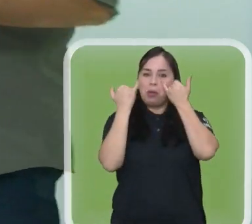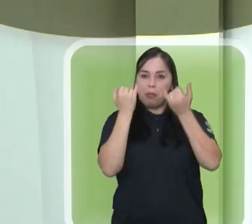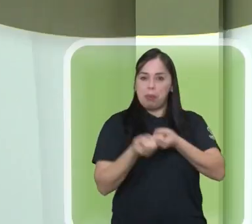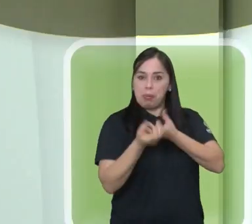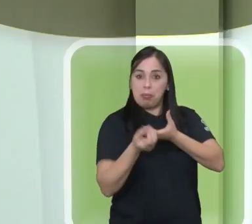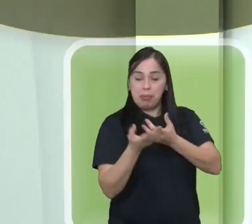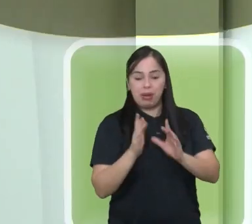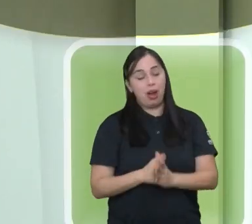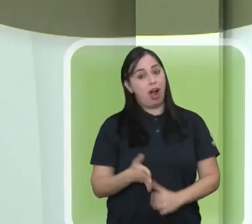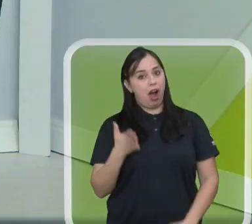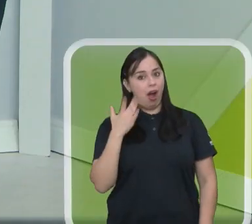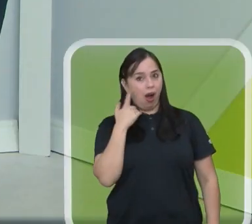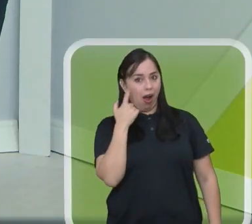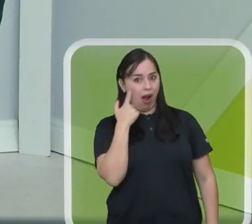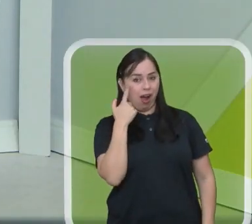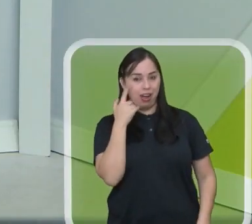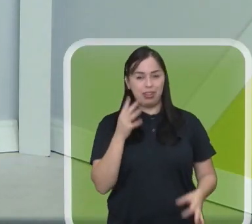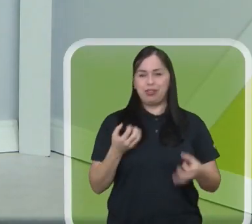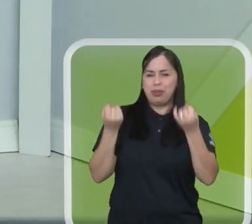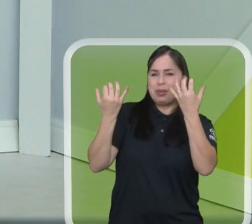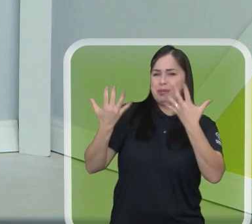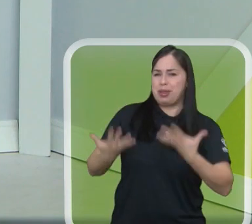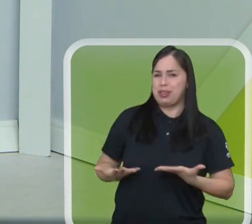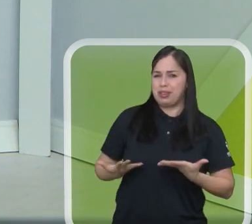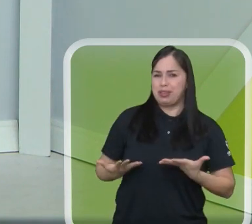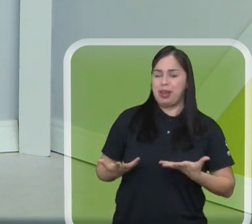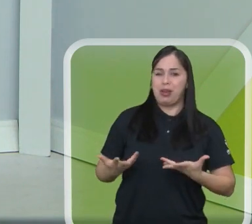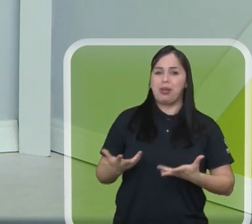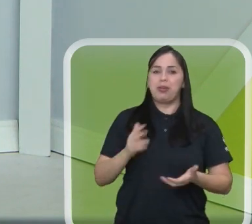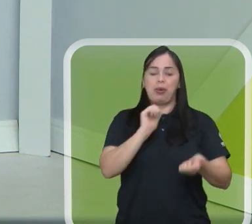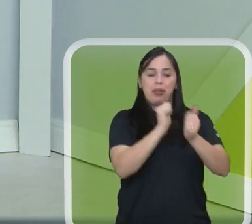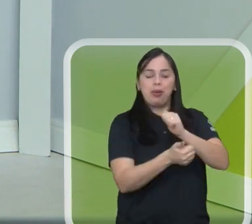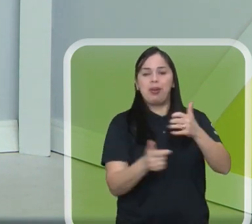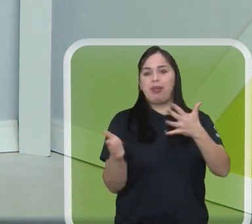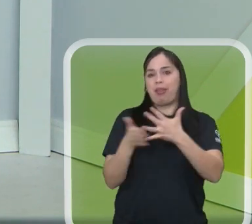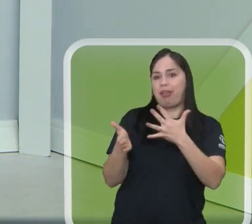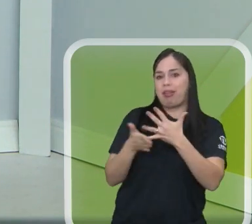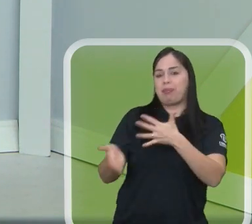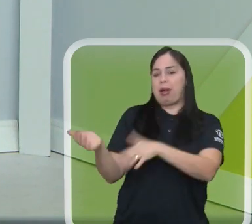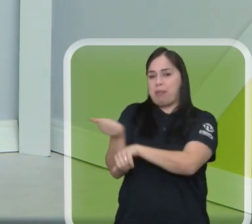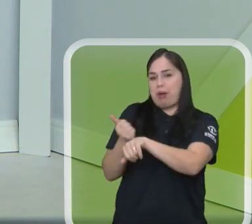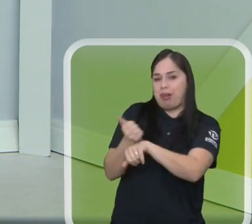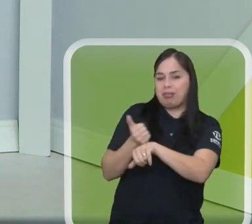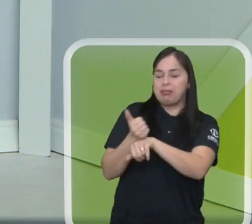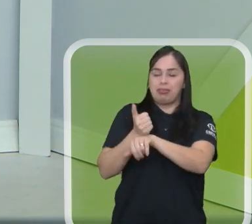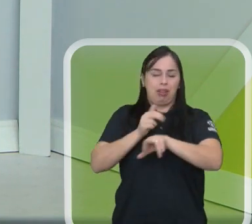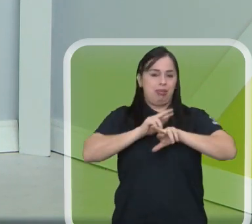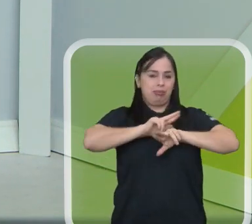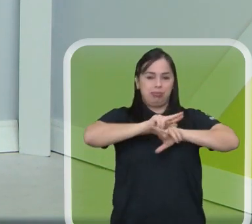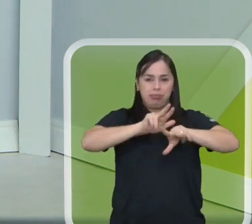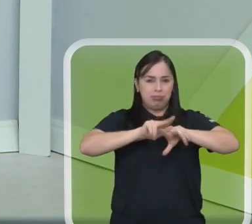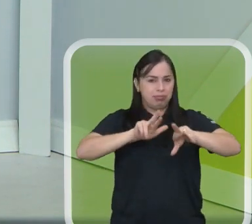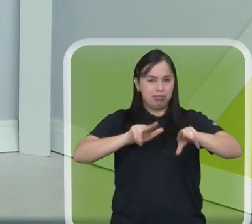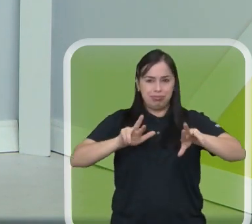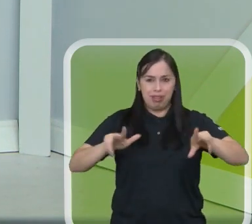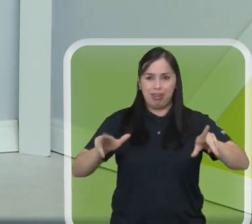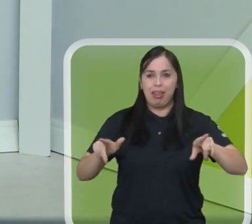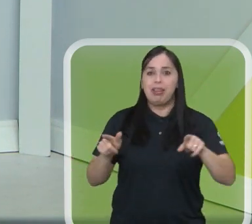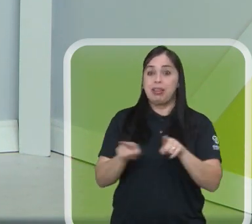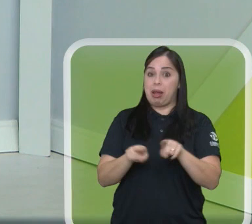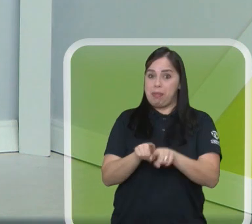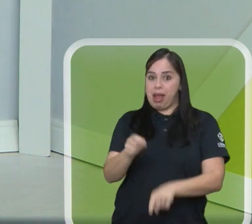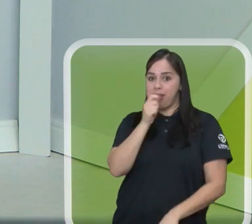cidade. E olha só, a gente vai falar muito do esporte profissional, amador, categorias de base, modalidades diferentes,